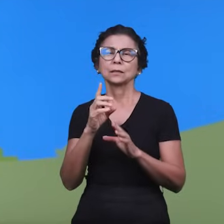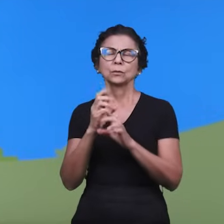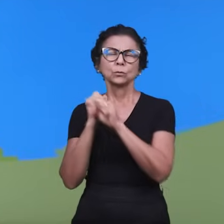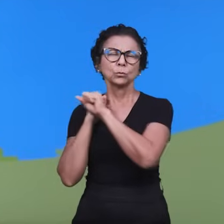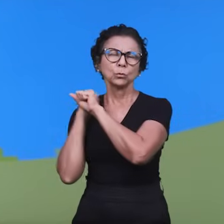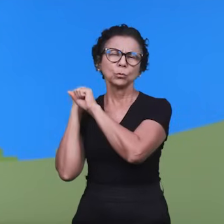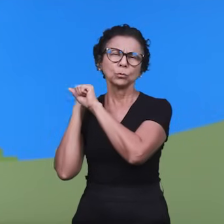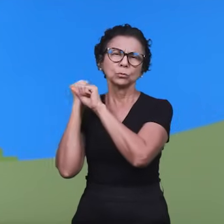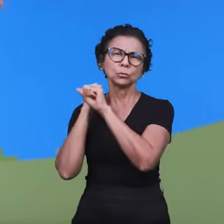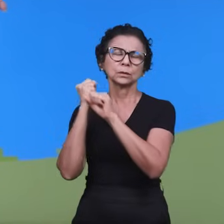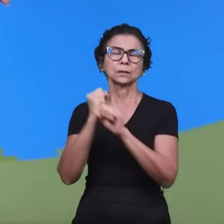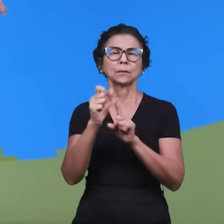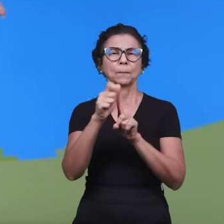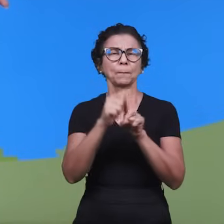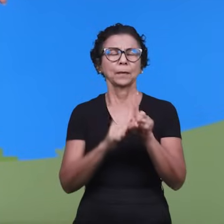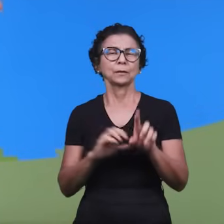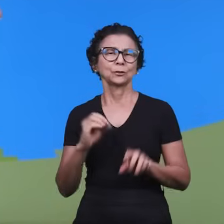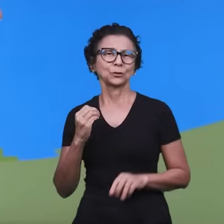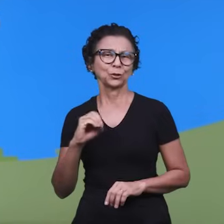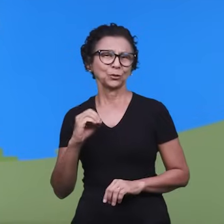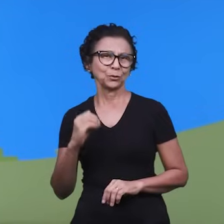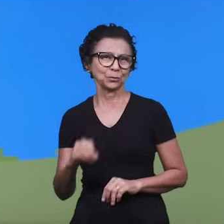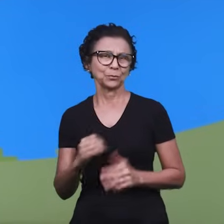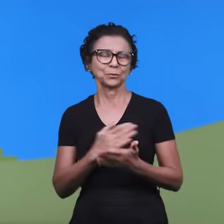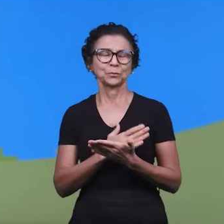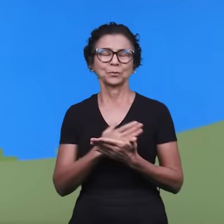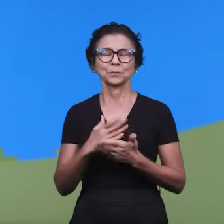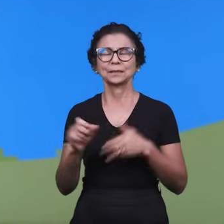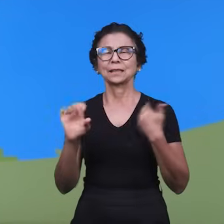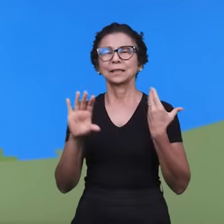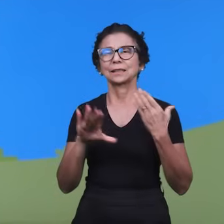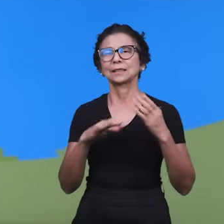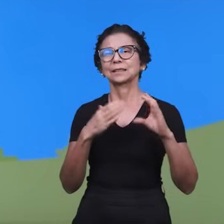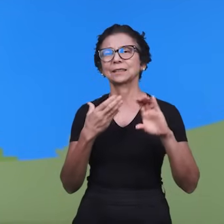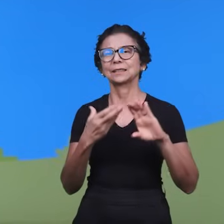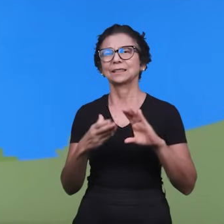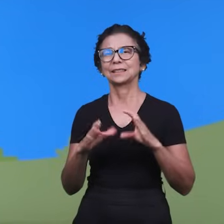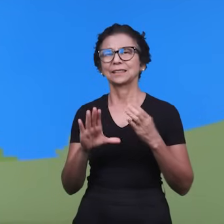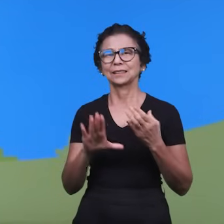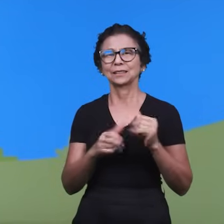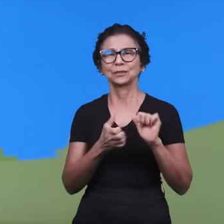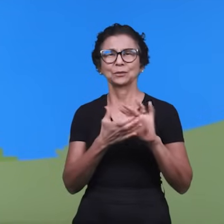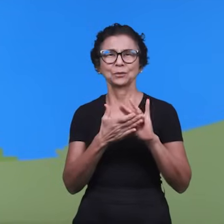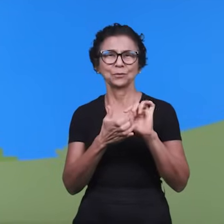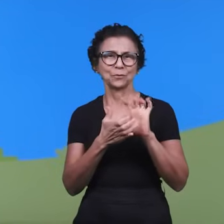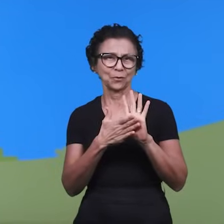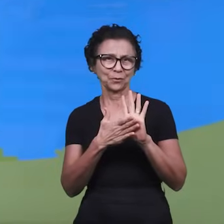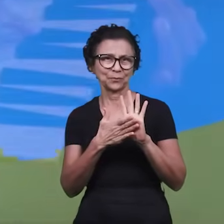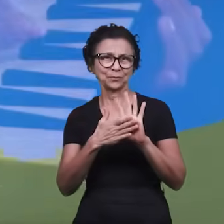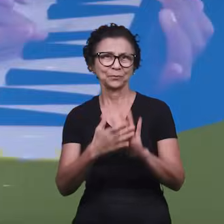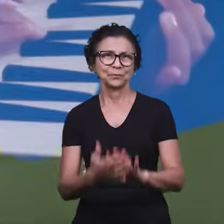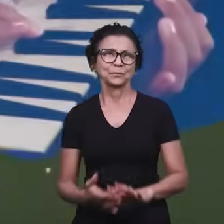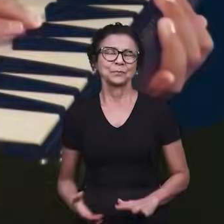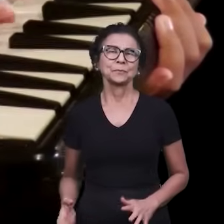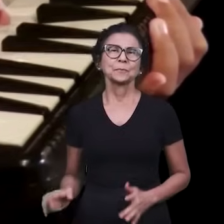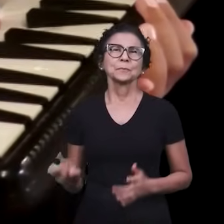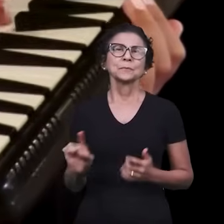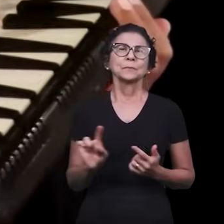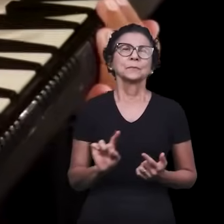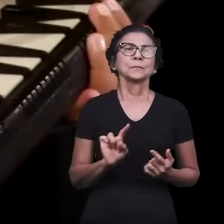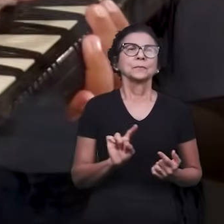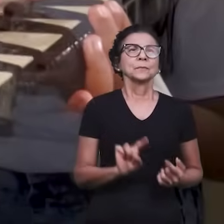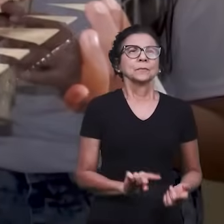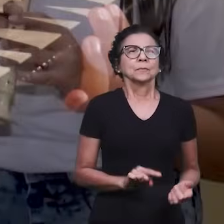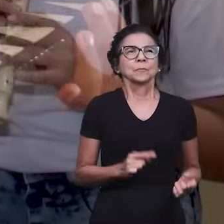vamos iniciar o nosso período de louvor cantando Fui lavado no sangue do Cordeiro.